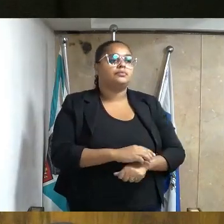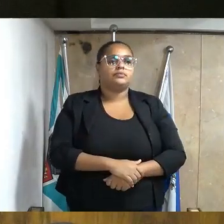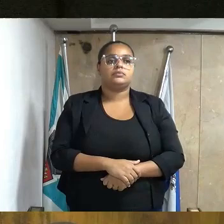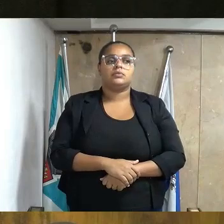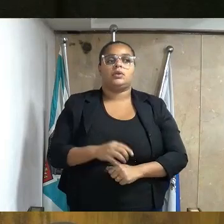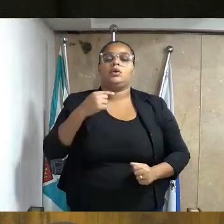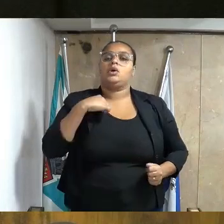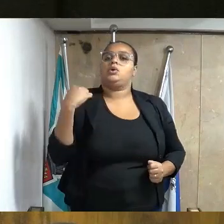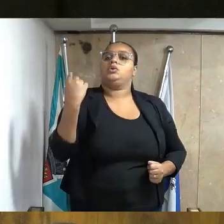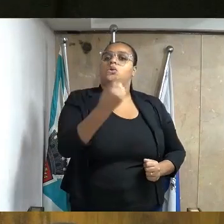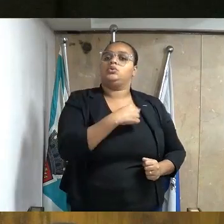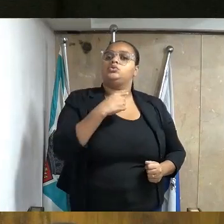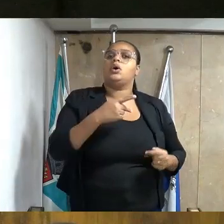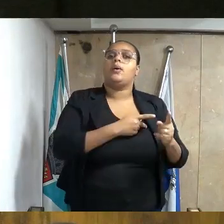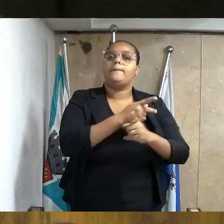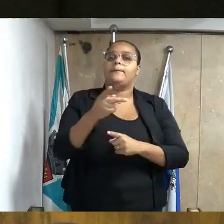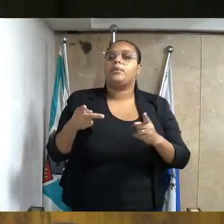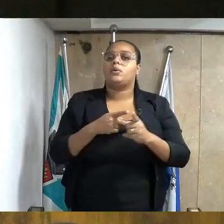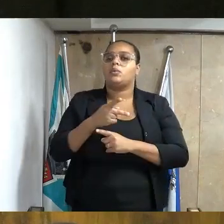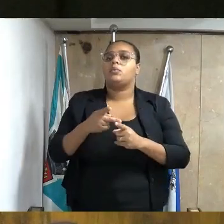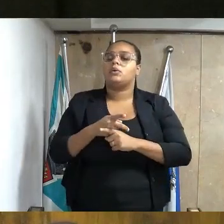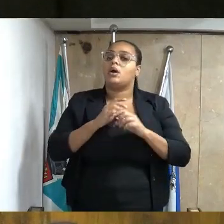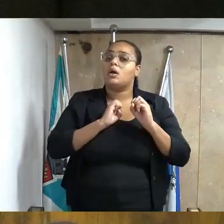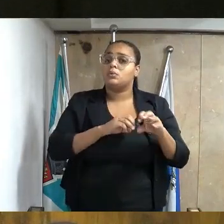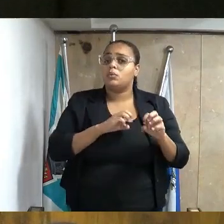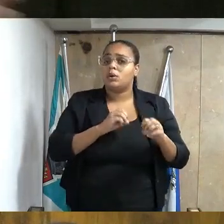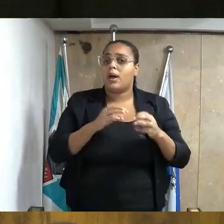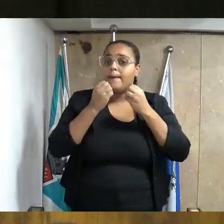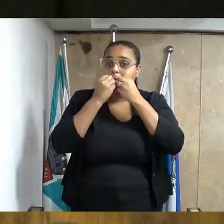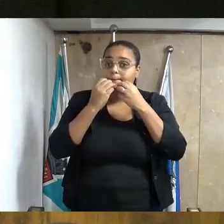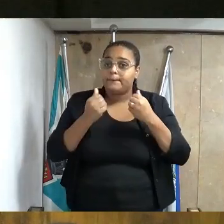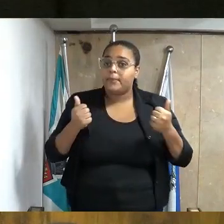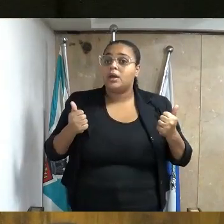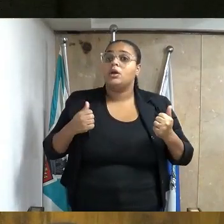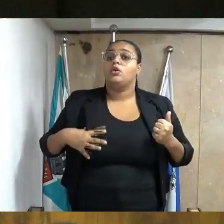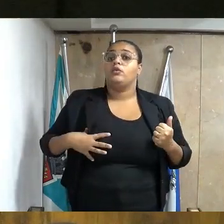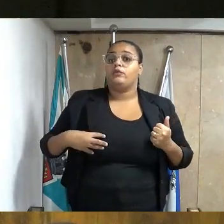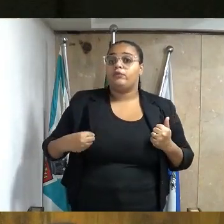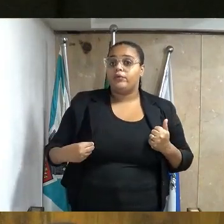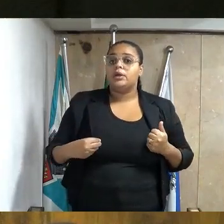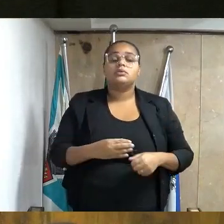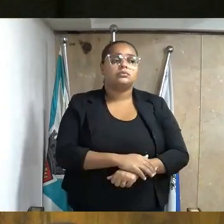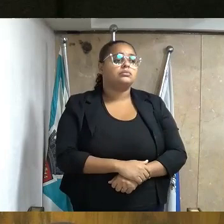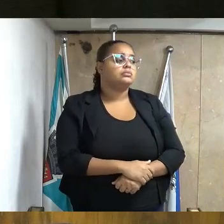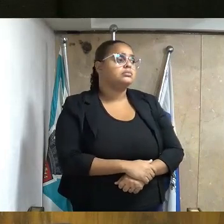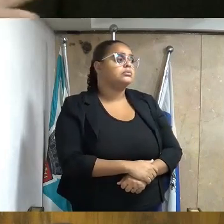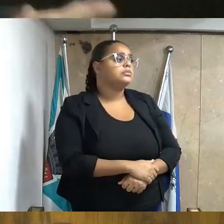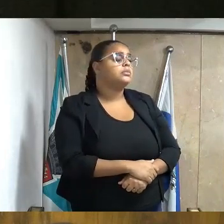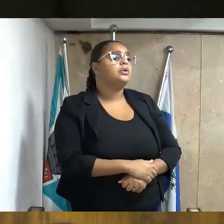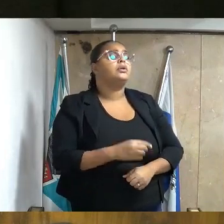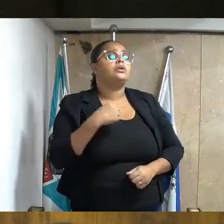a gente procura educar bem os nossos filhos para que nós possamos